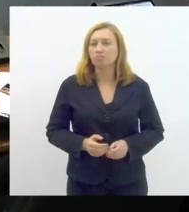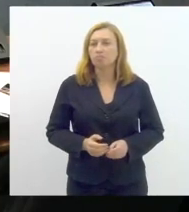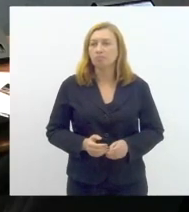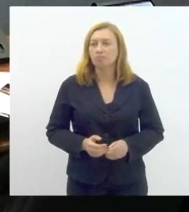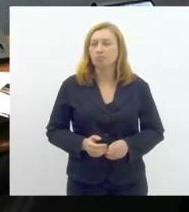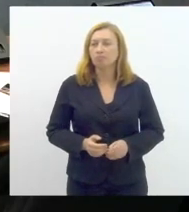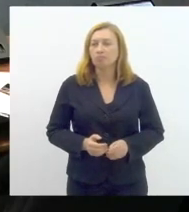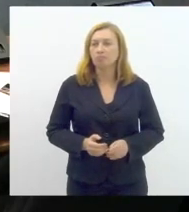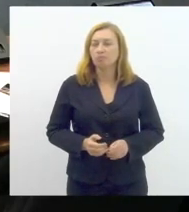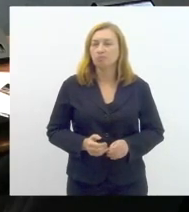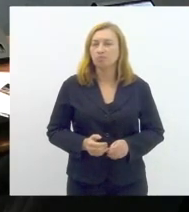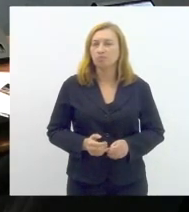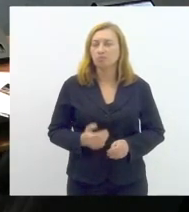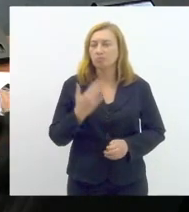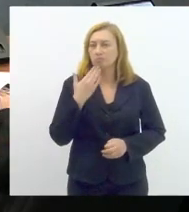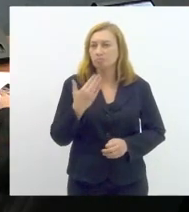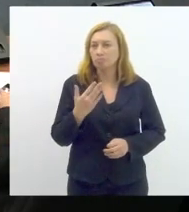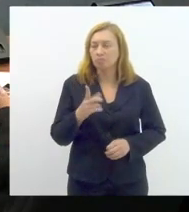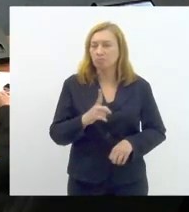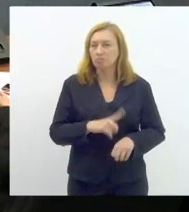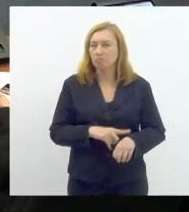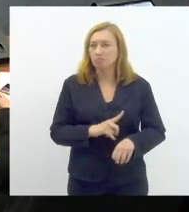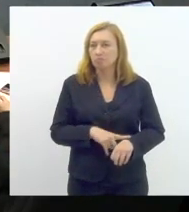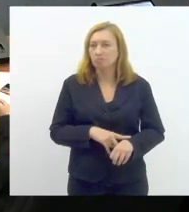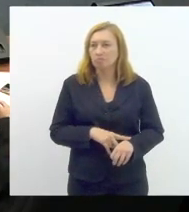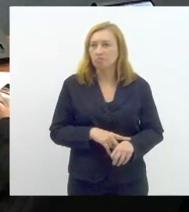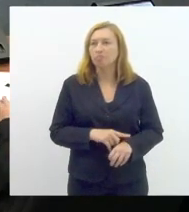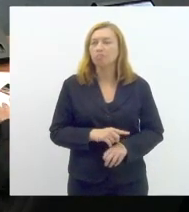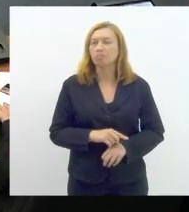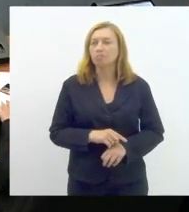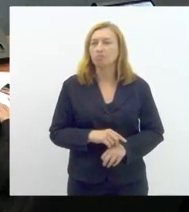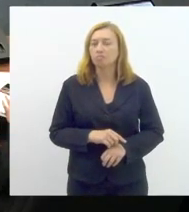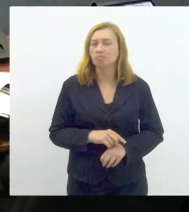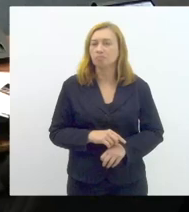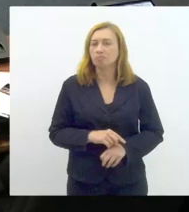Então, gente, eu vou pedir para falar no tempo. Inclusive, vai aí também